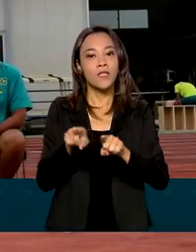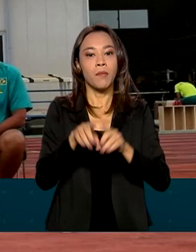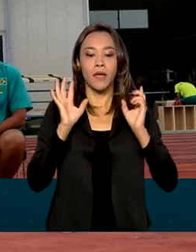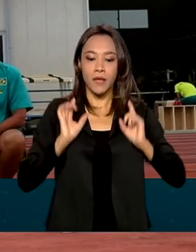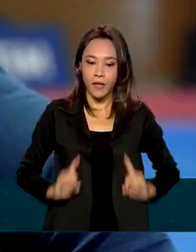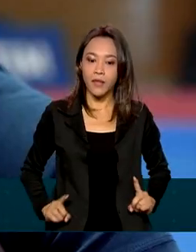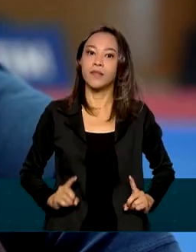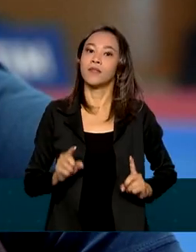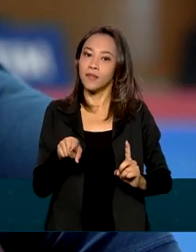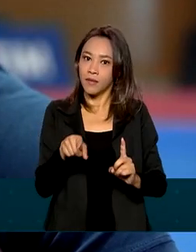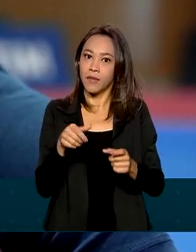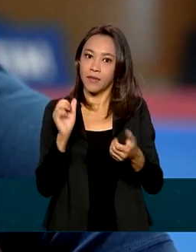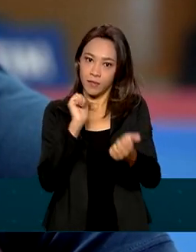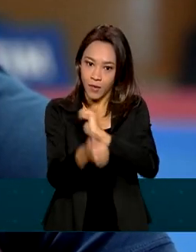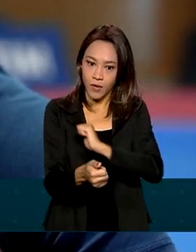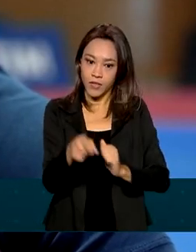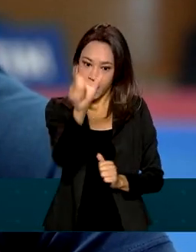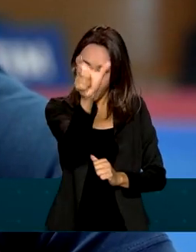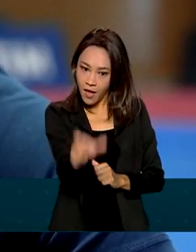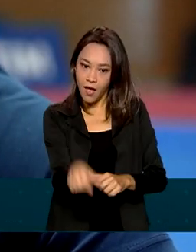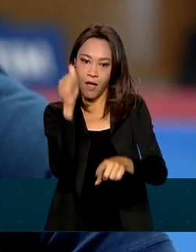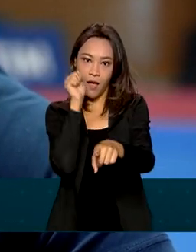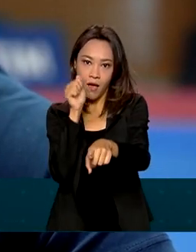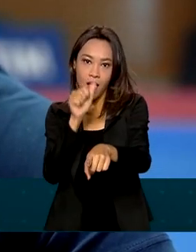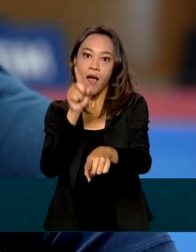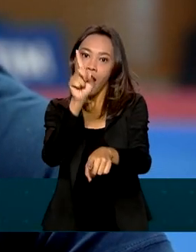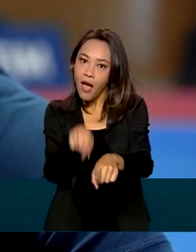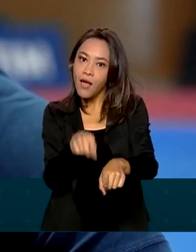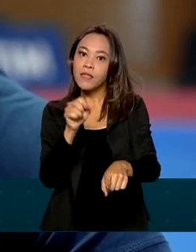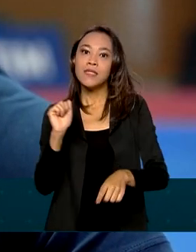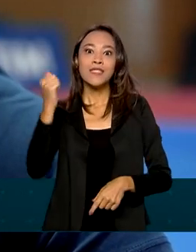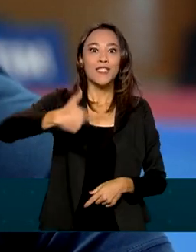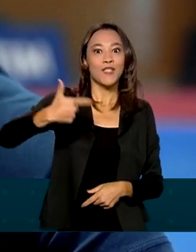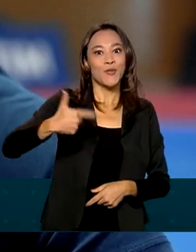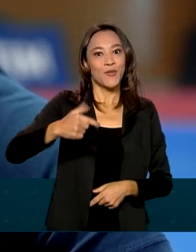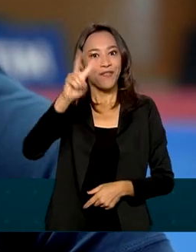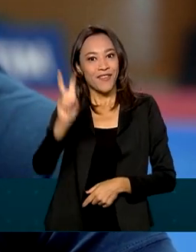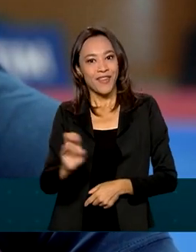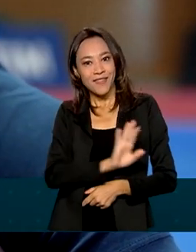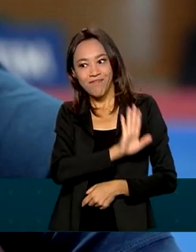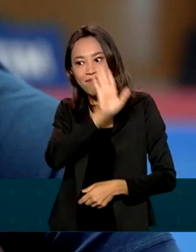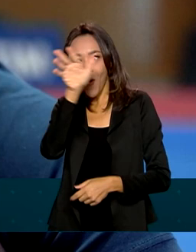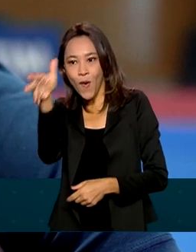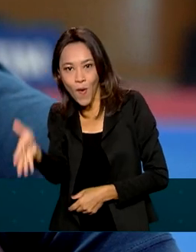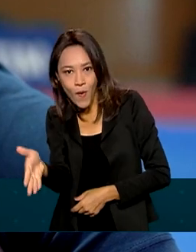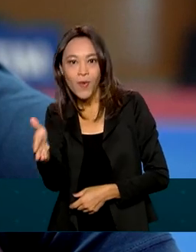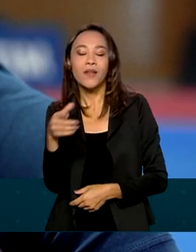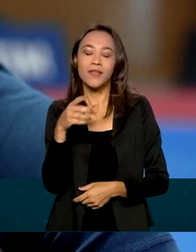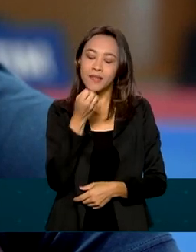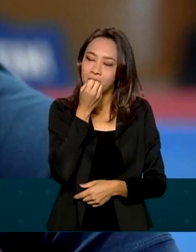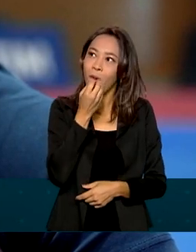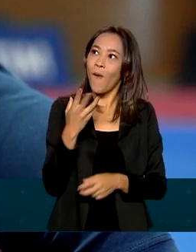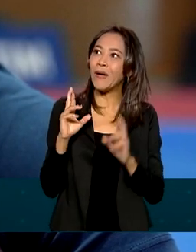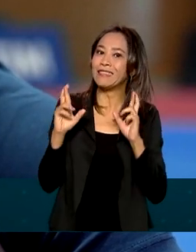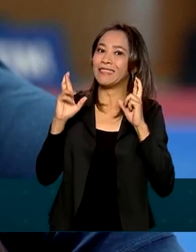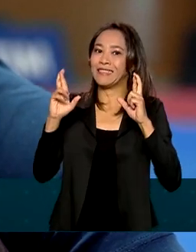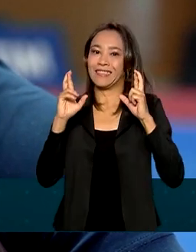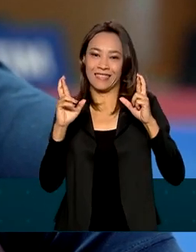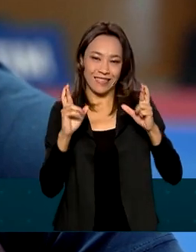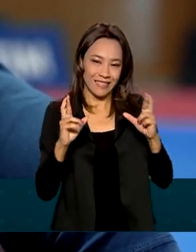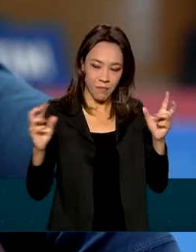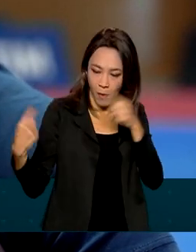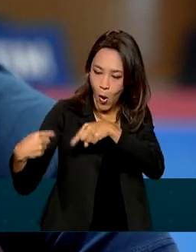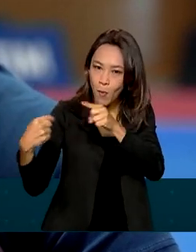de Tóquio. Laís Nunes, do wrestling, está em sua segunda Olimpíada e tem boa expectativa em relação à